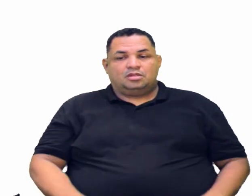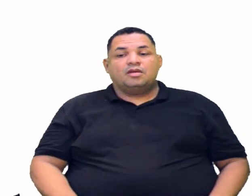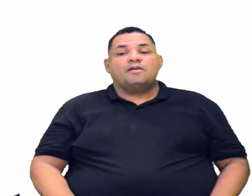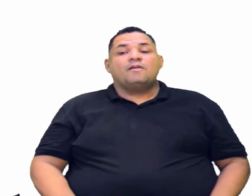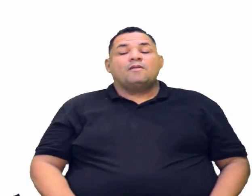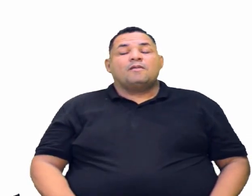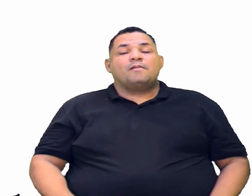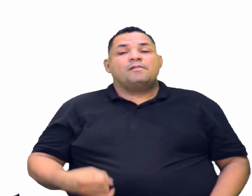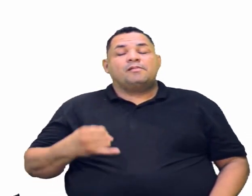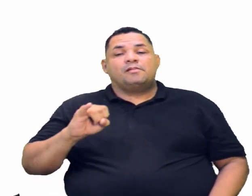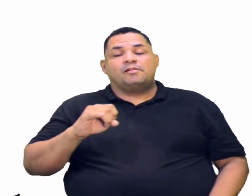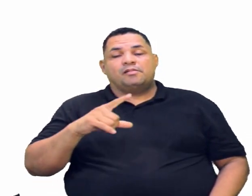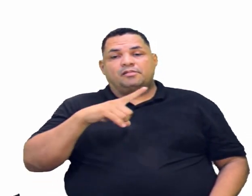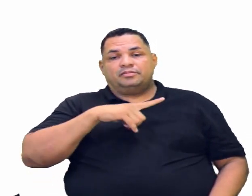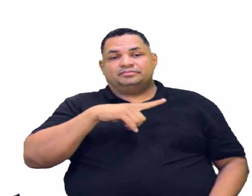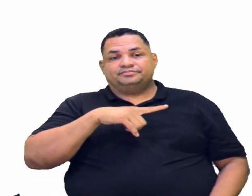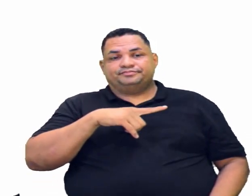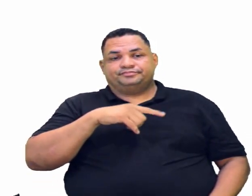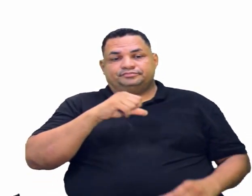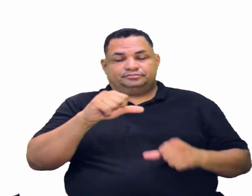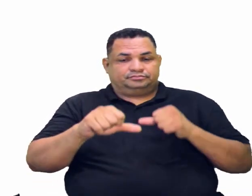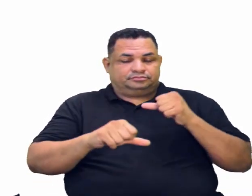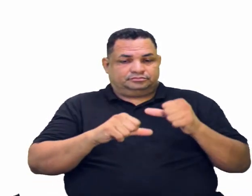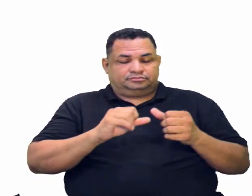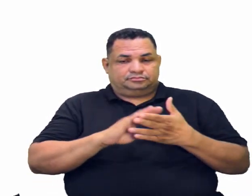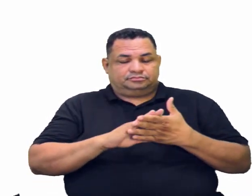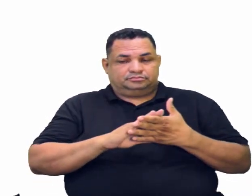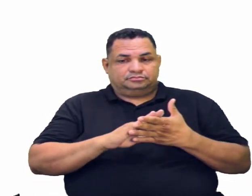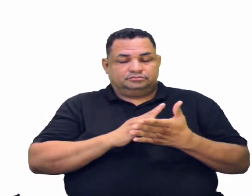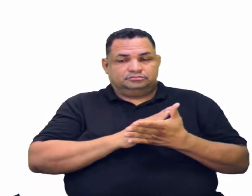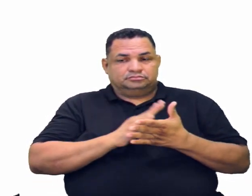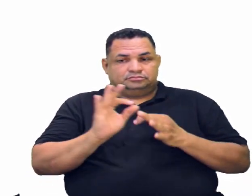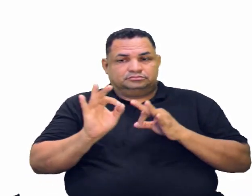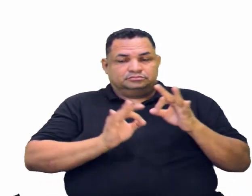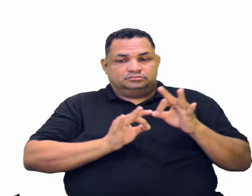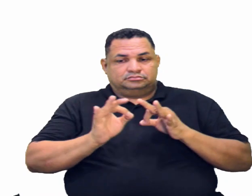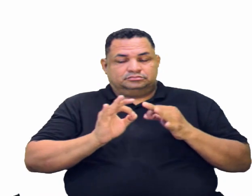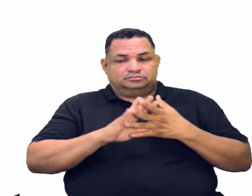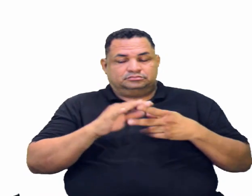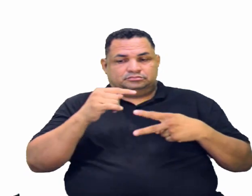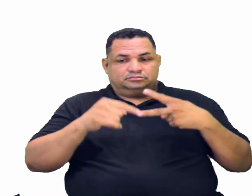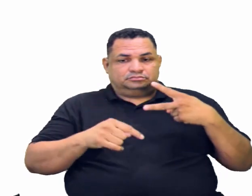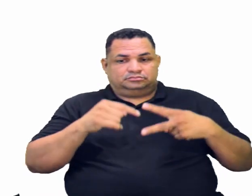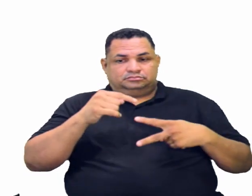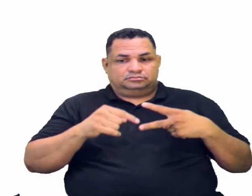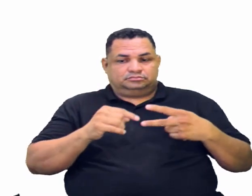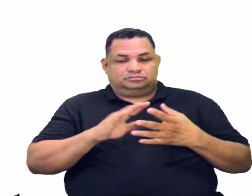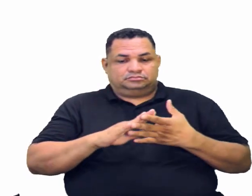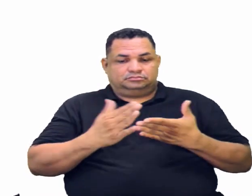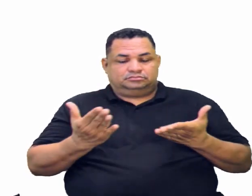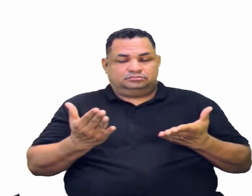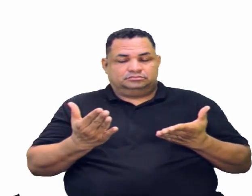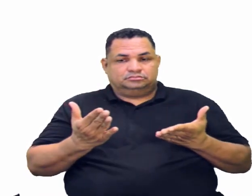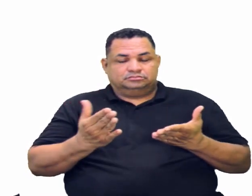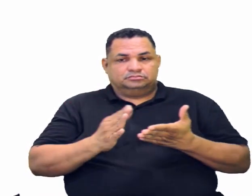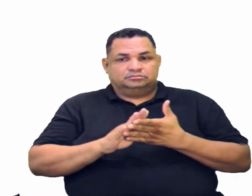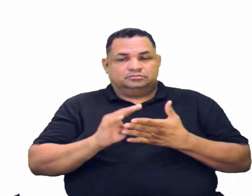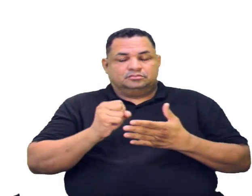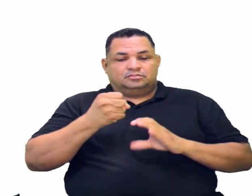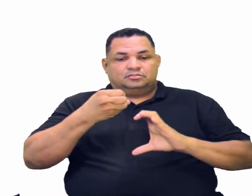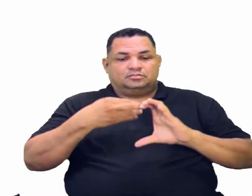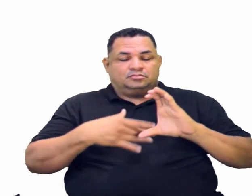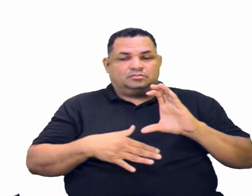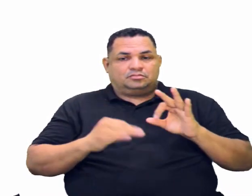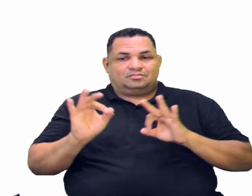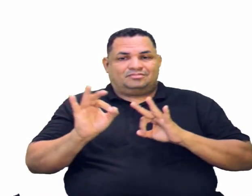se o carbono tinha dois hidrogênios e passa a ter só um, e forma a ligação dupla com o oxigênio, isso aqui